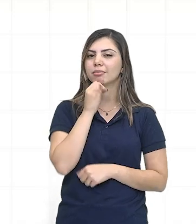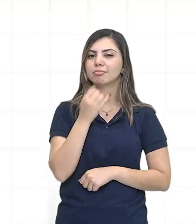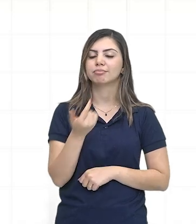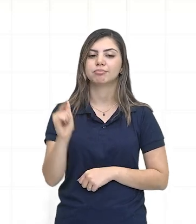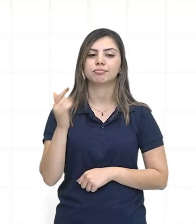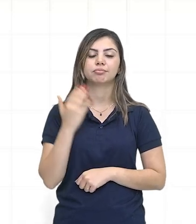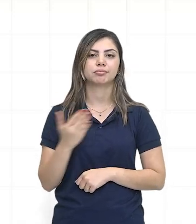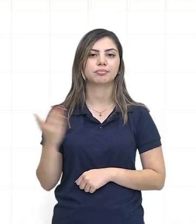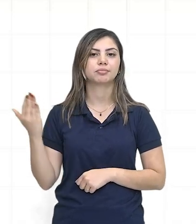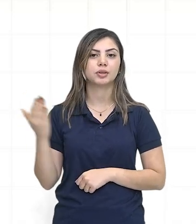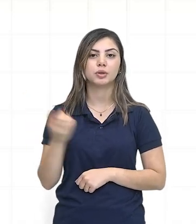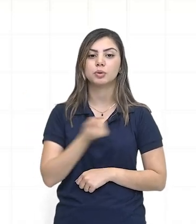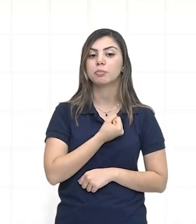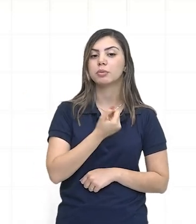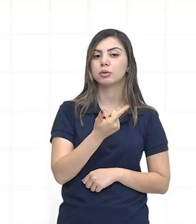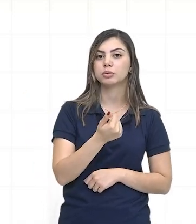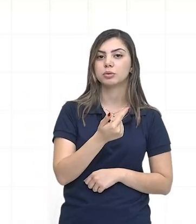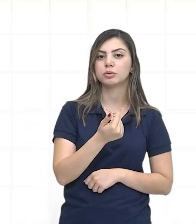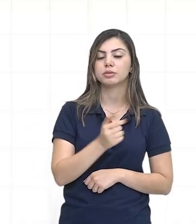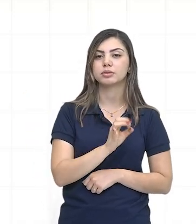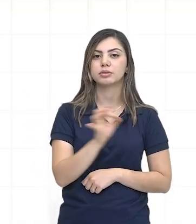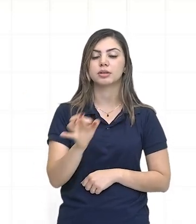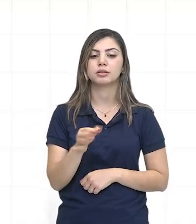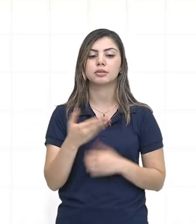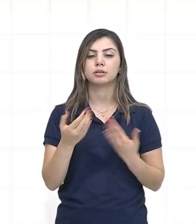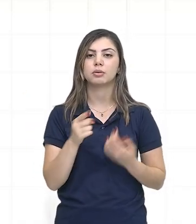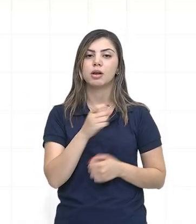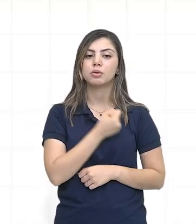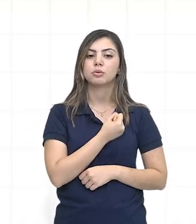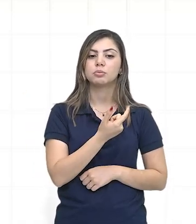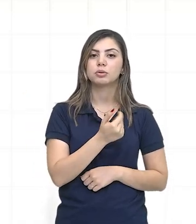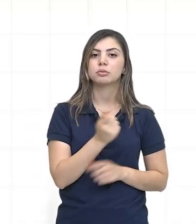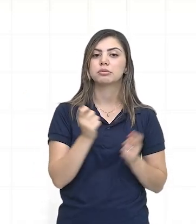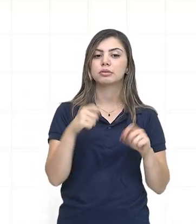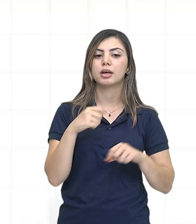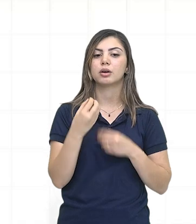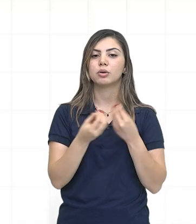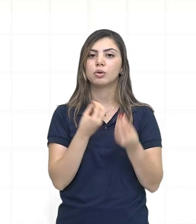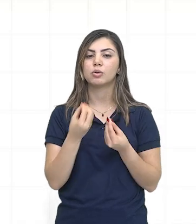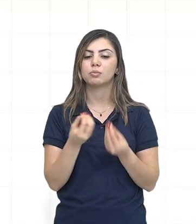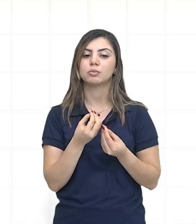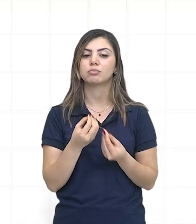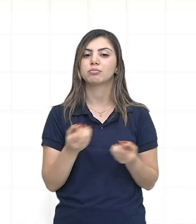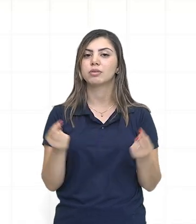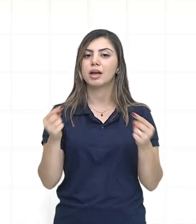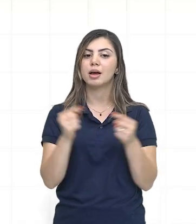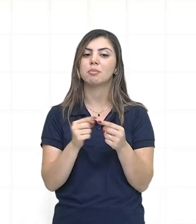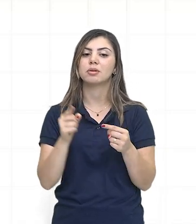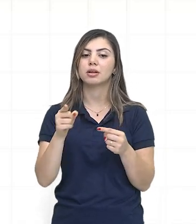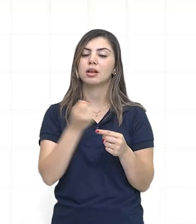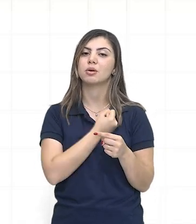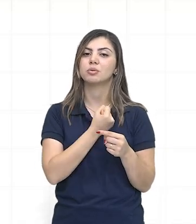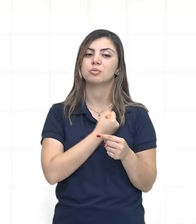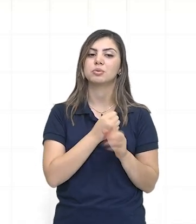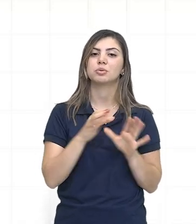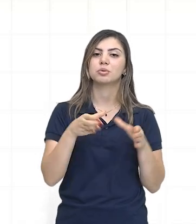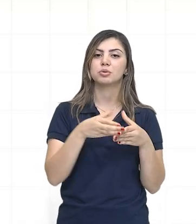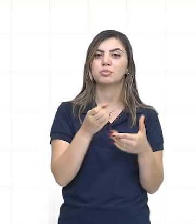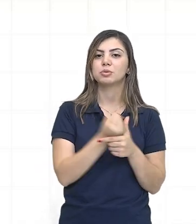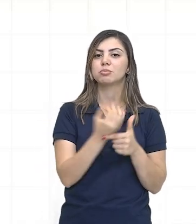exemplo. Nós temos o 12. O 12 ele pode ser escrito como produto desses números